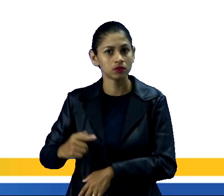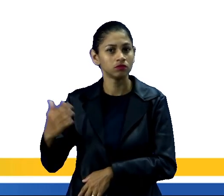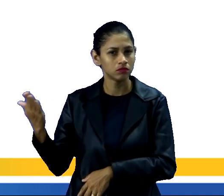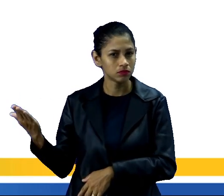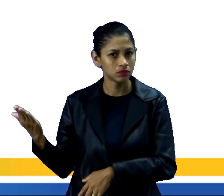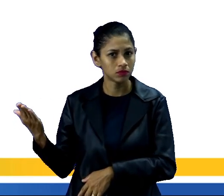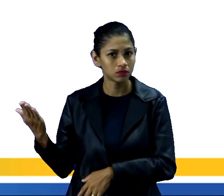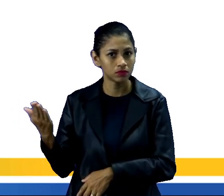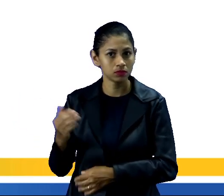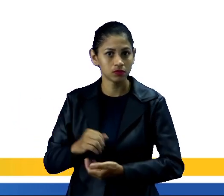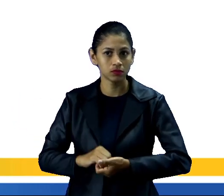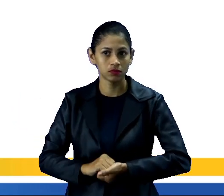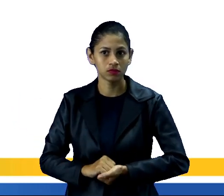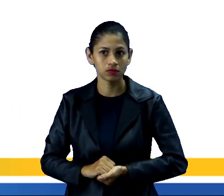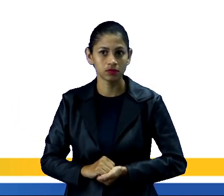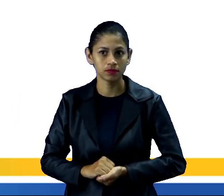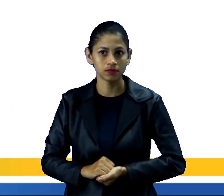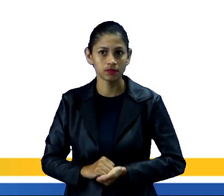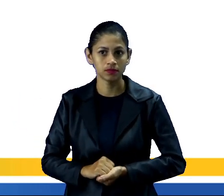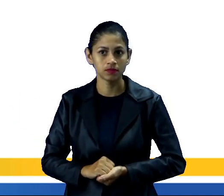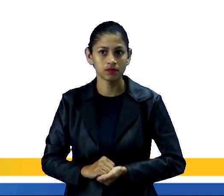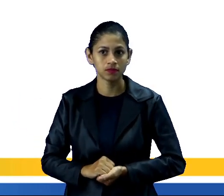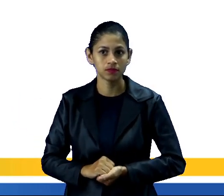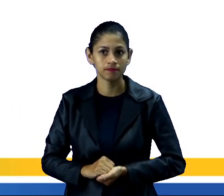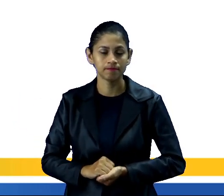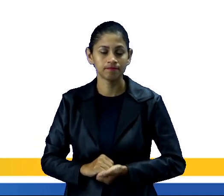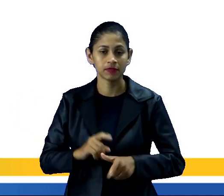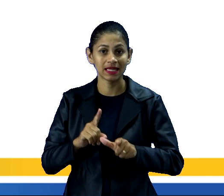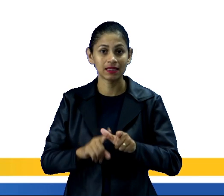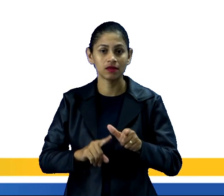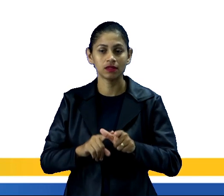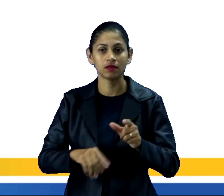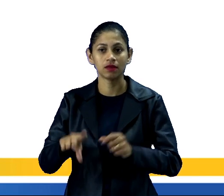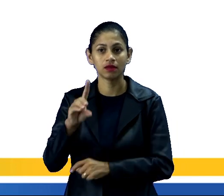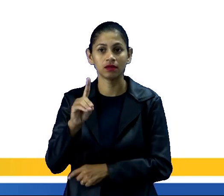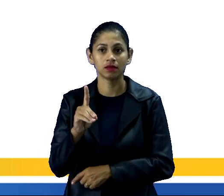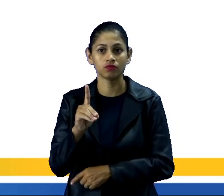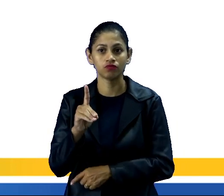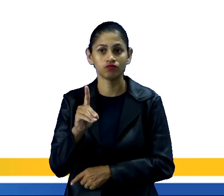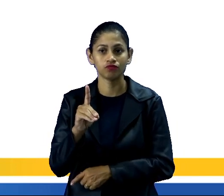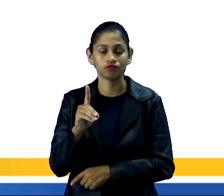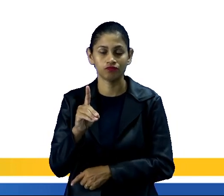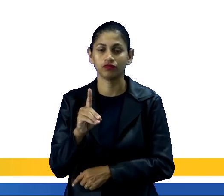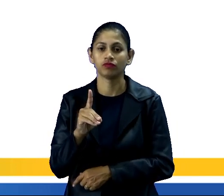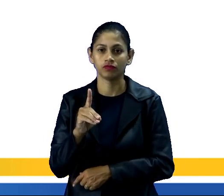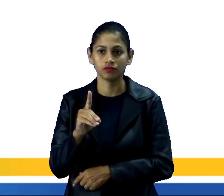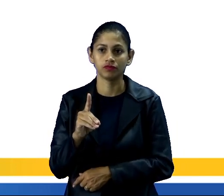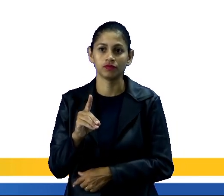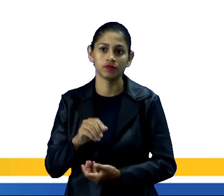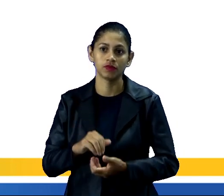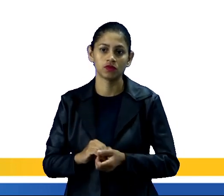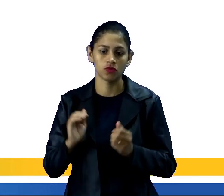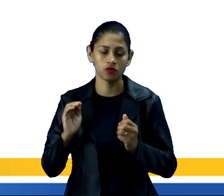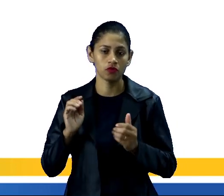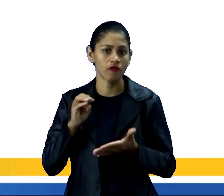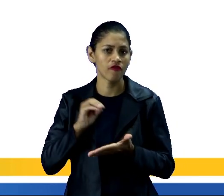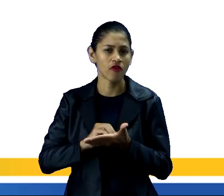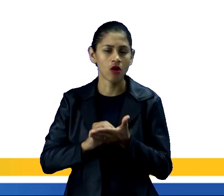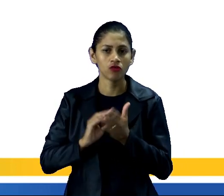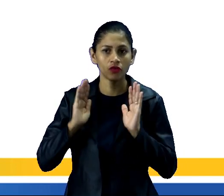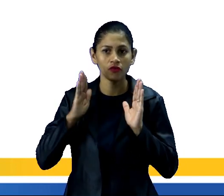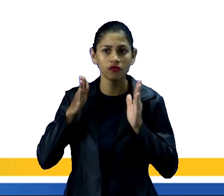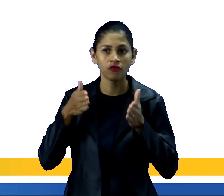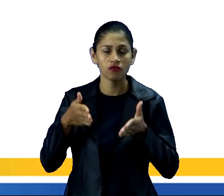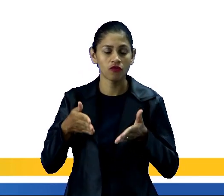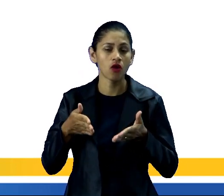Pensando um pouquinho aí na resposta, que é a letra D, né? A descentralização do poder. O regime totalitário, né? Os regimes